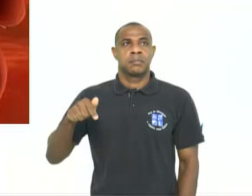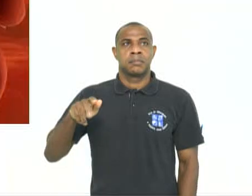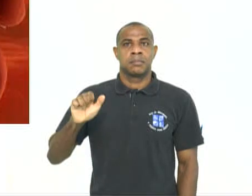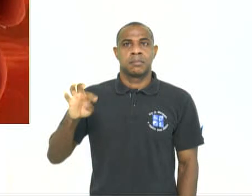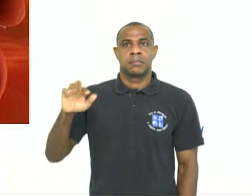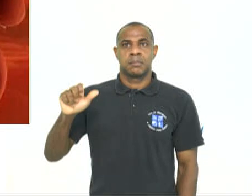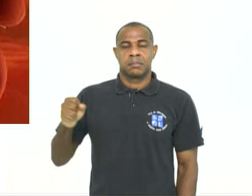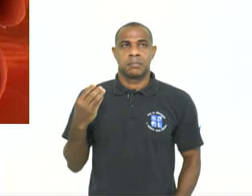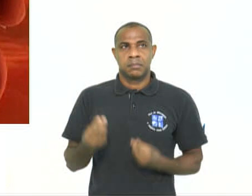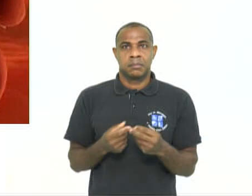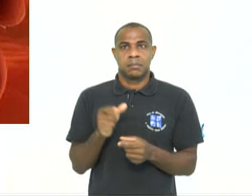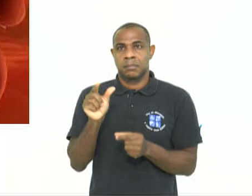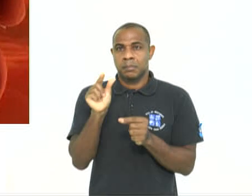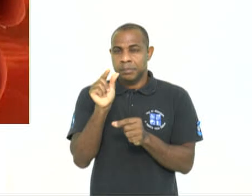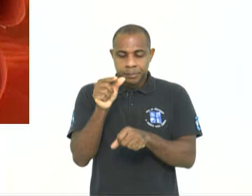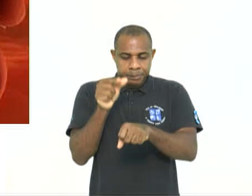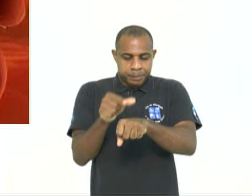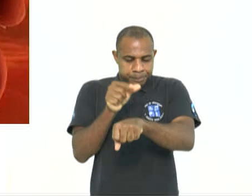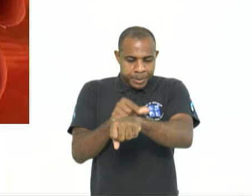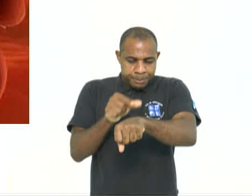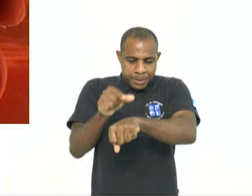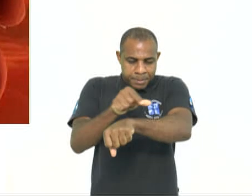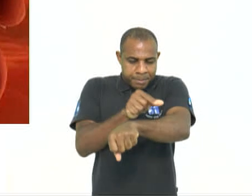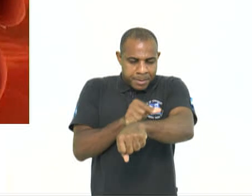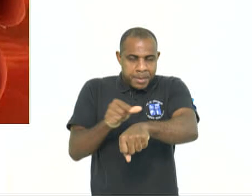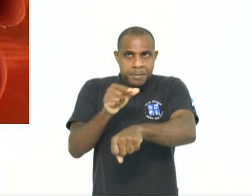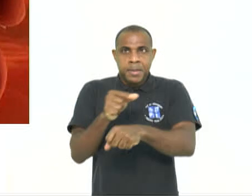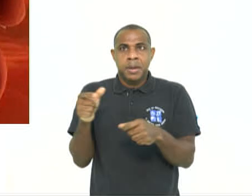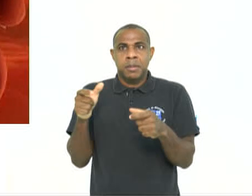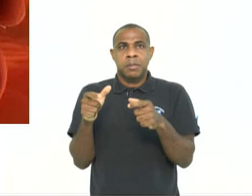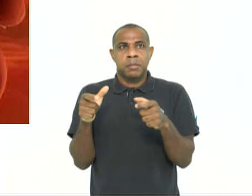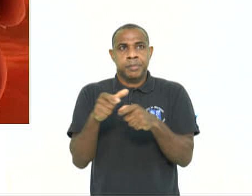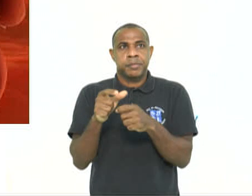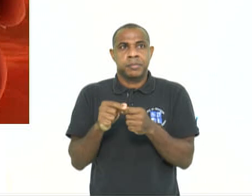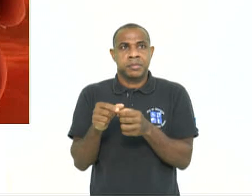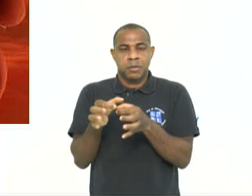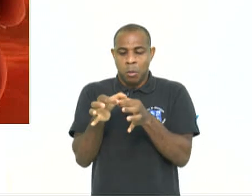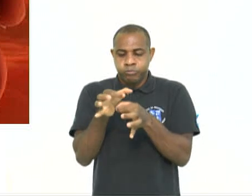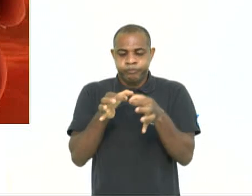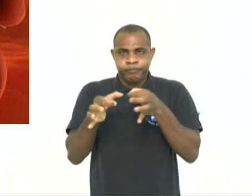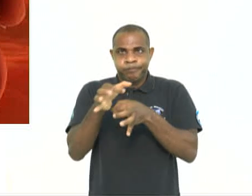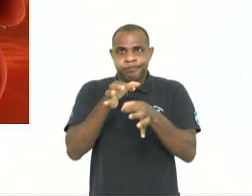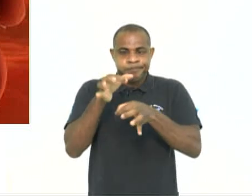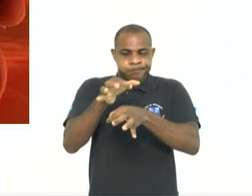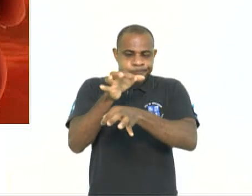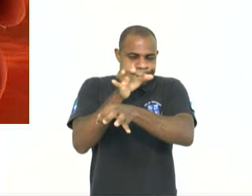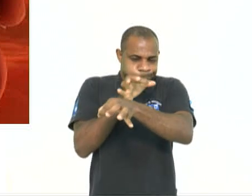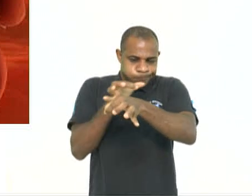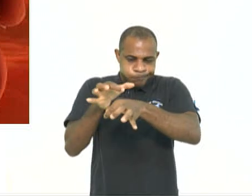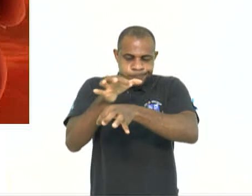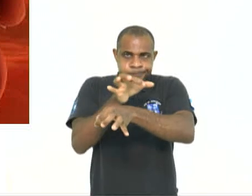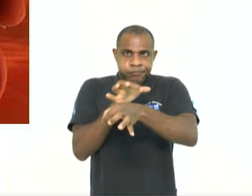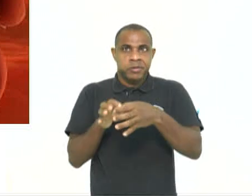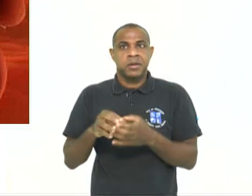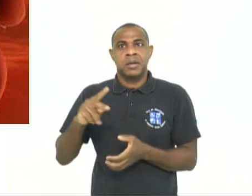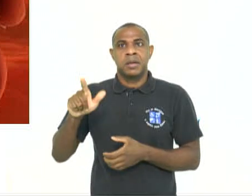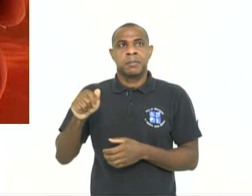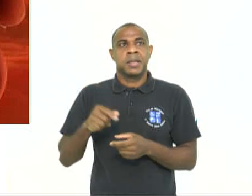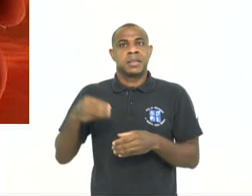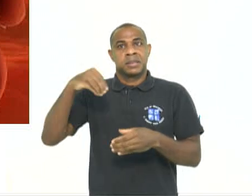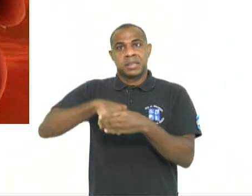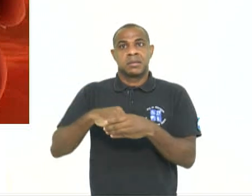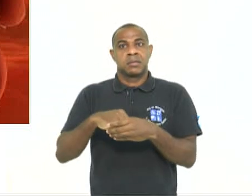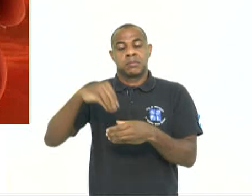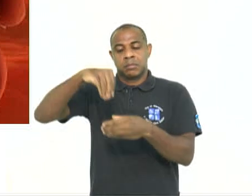são pequenos fragmentos de citoplasma desprovidos de núcleo em forma de disco, tá? Elas são formadas também na medula óssea